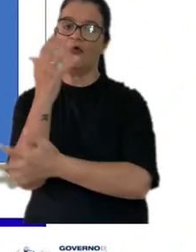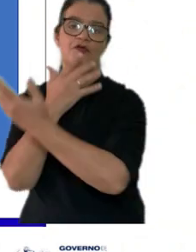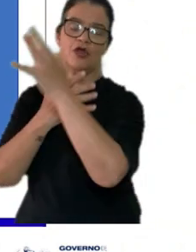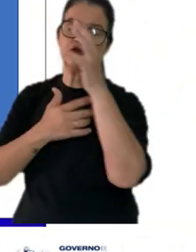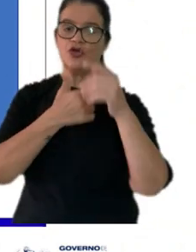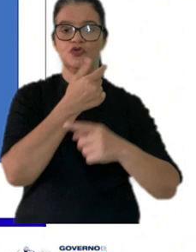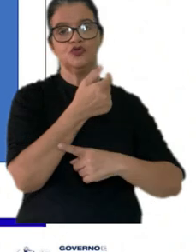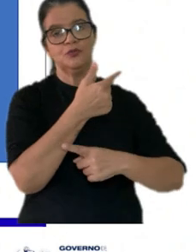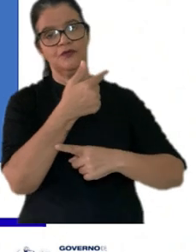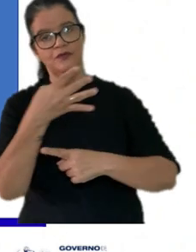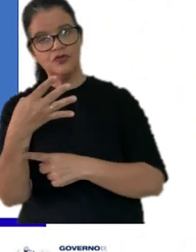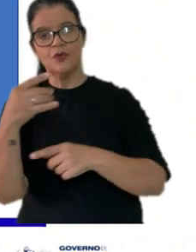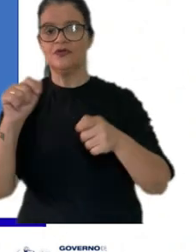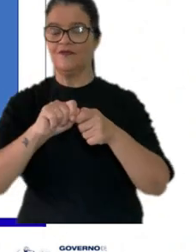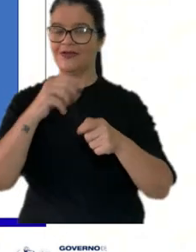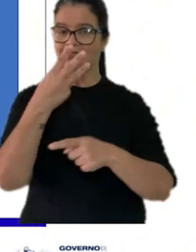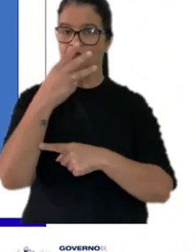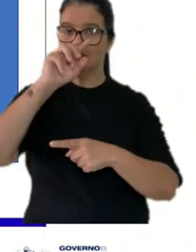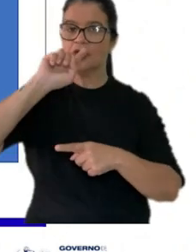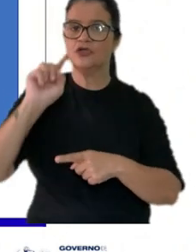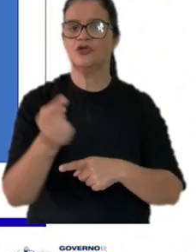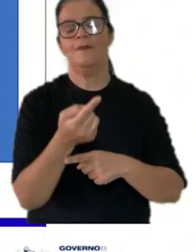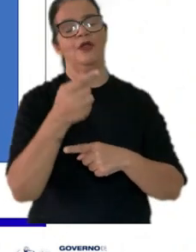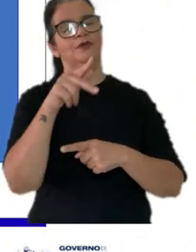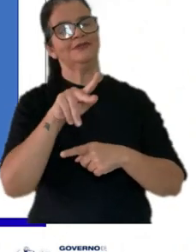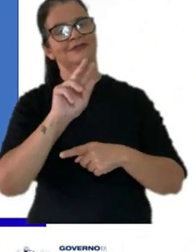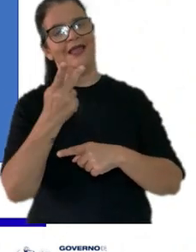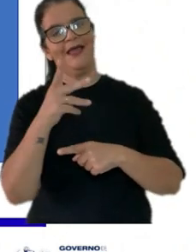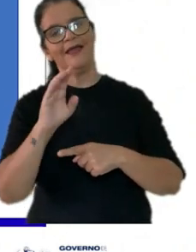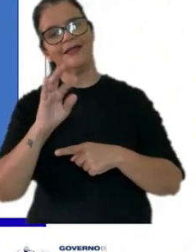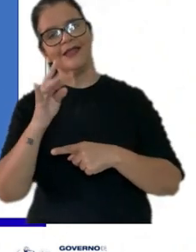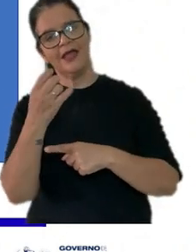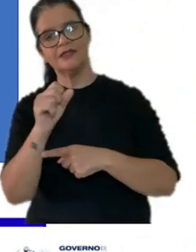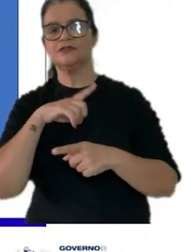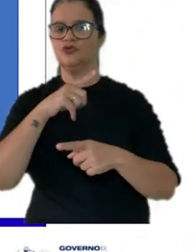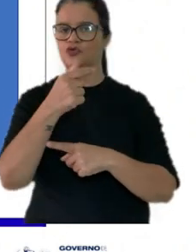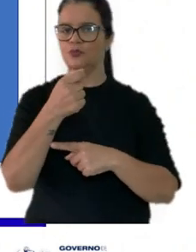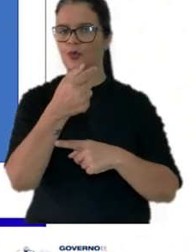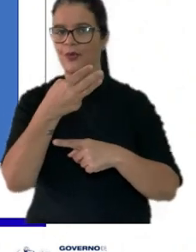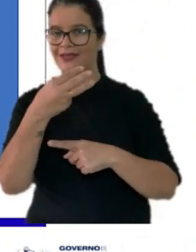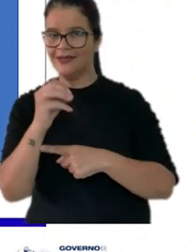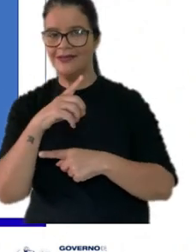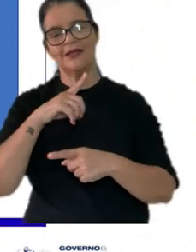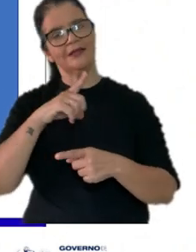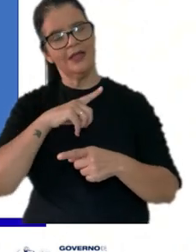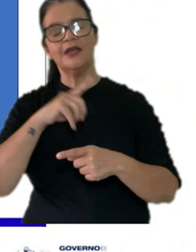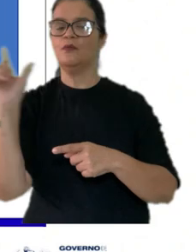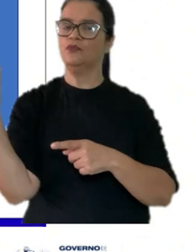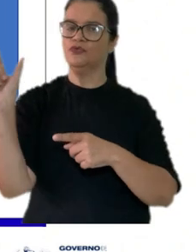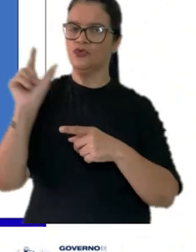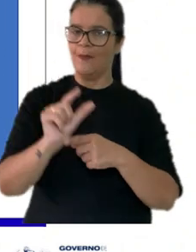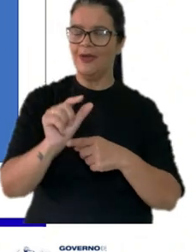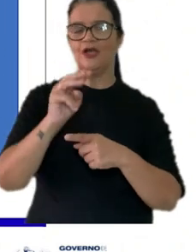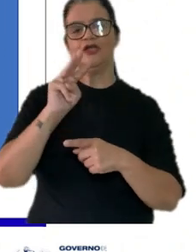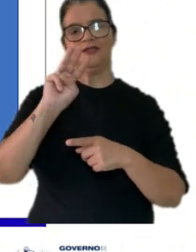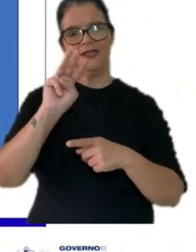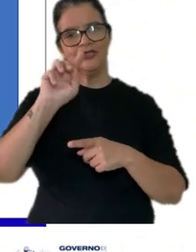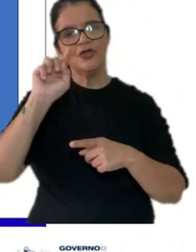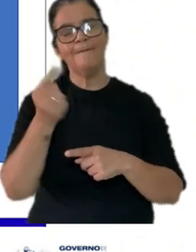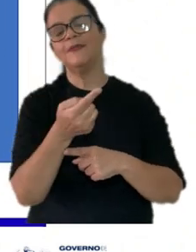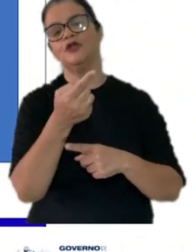fazendo 3 milhões de hectares e em 2030 teremos uma pendência menor que 3 milhões de hectares